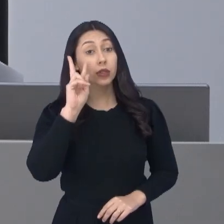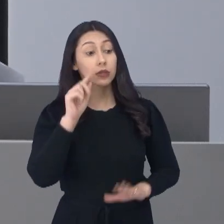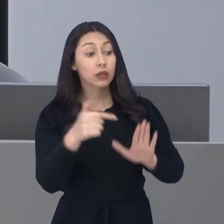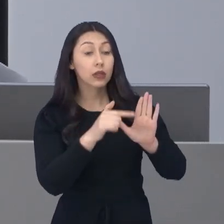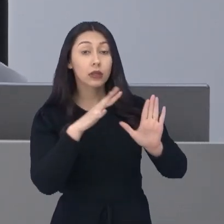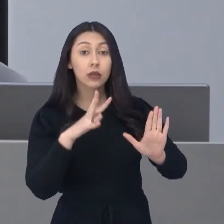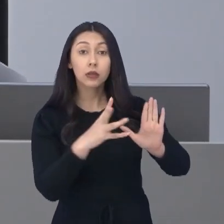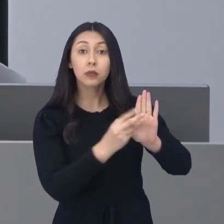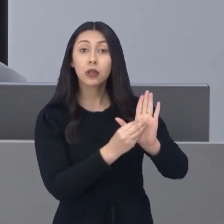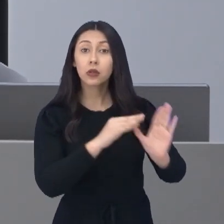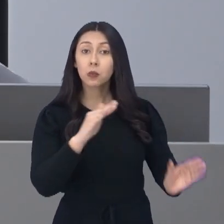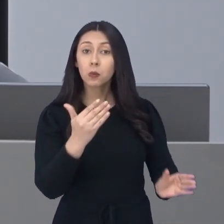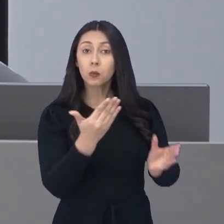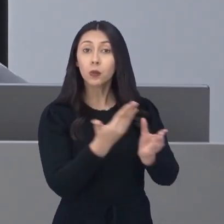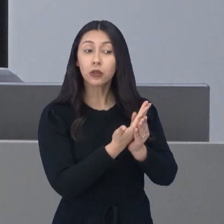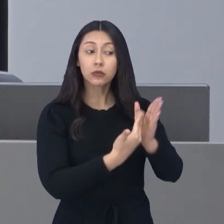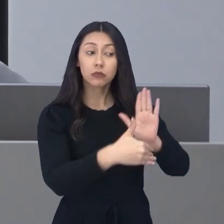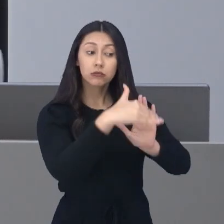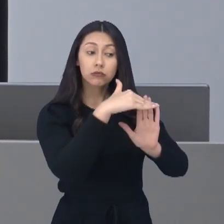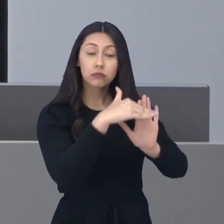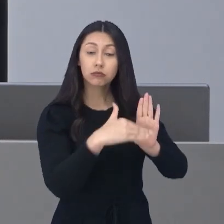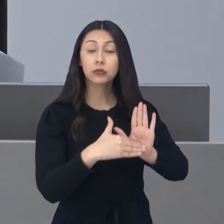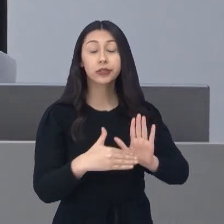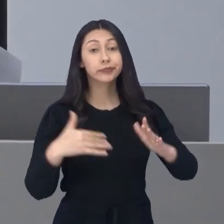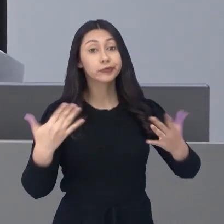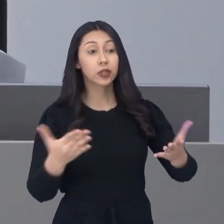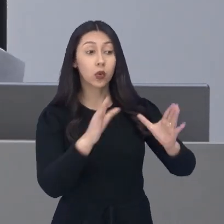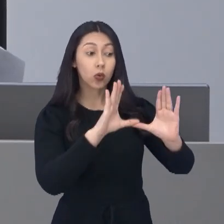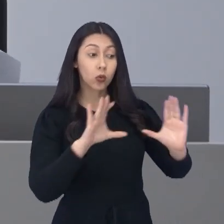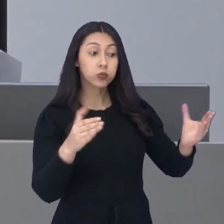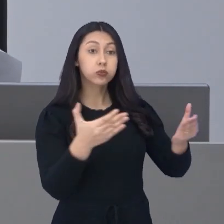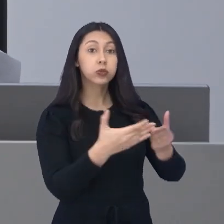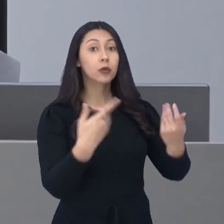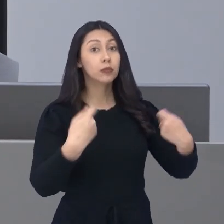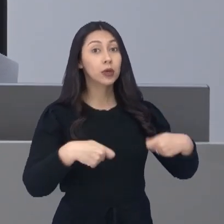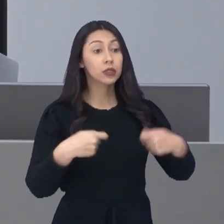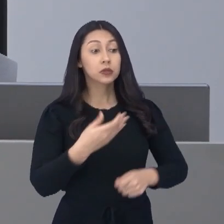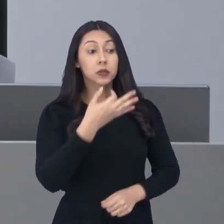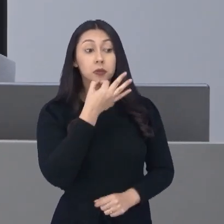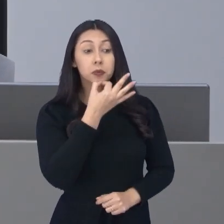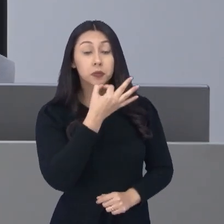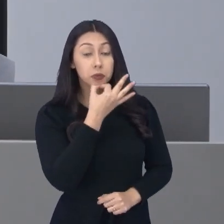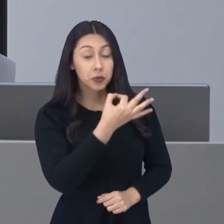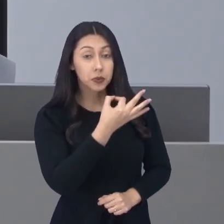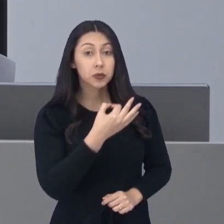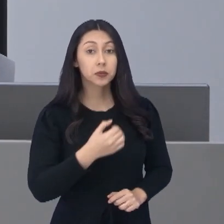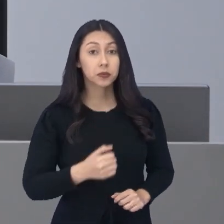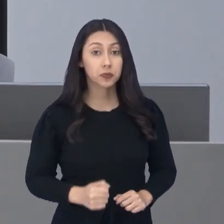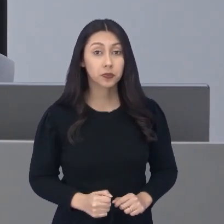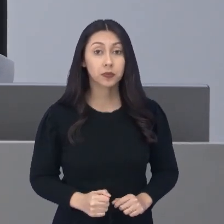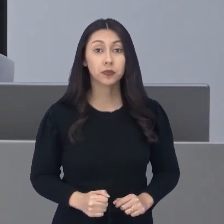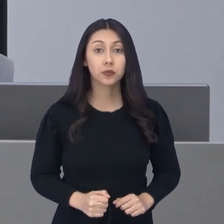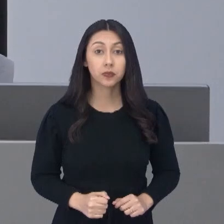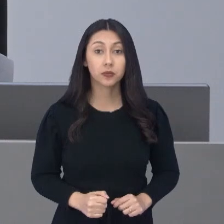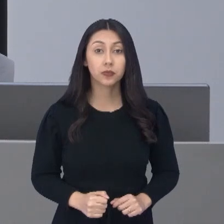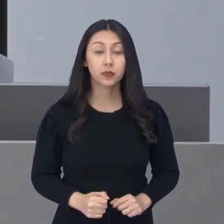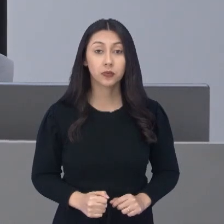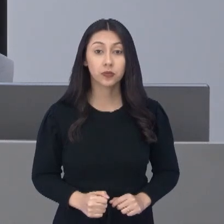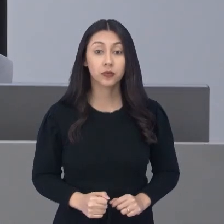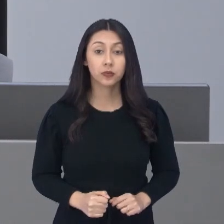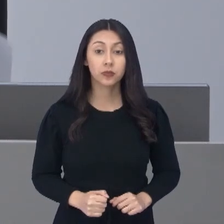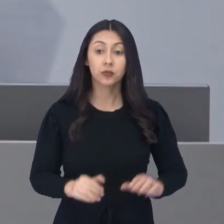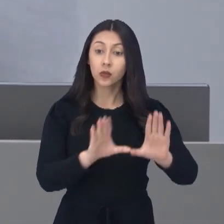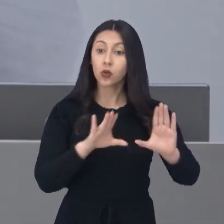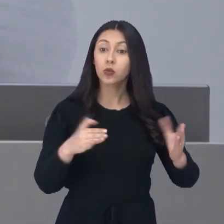no processo que está em pauta, então as comissões têm que dar seus pareceres. A Comissão